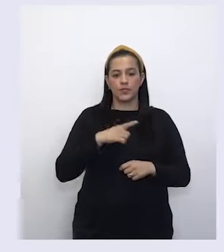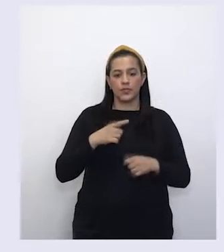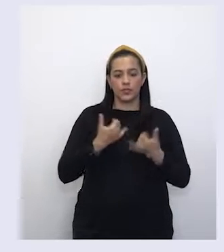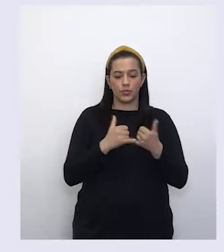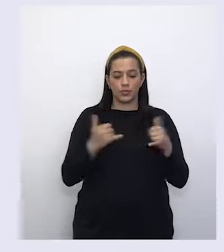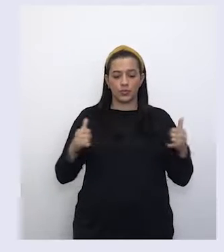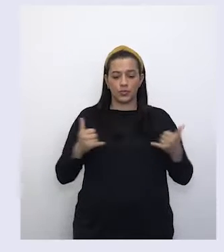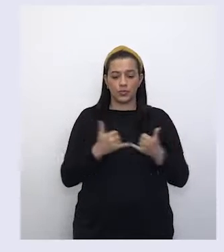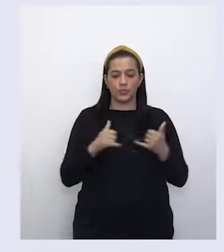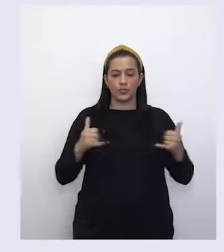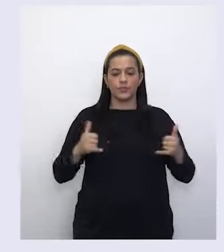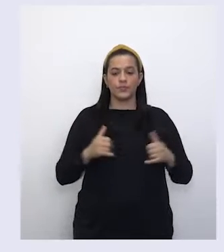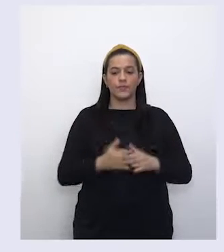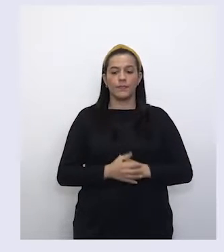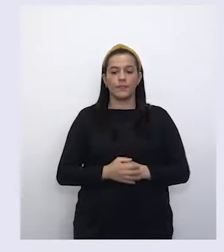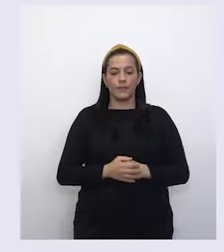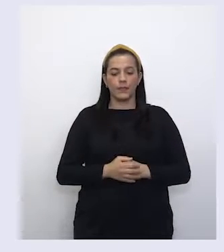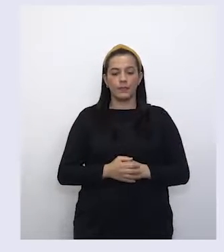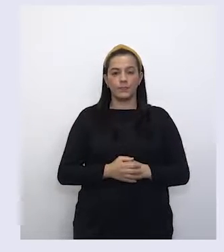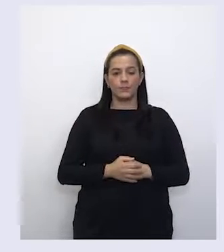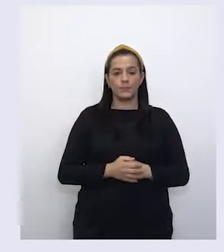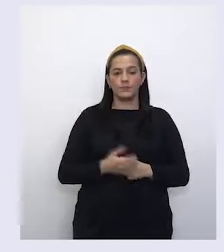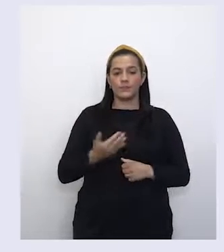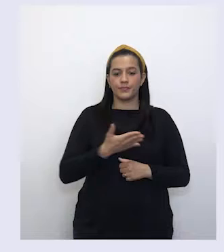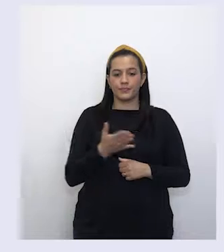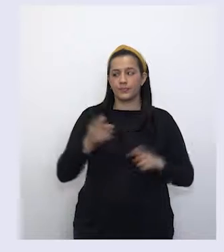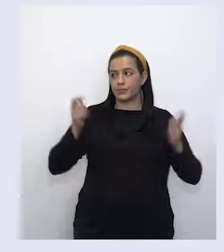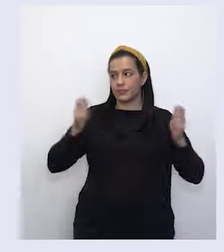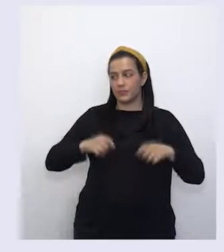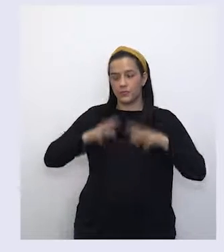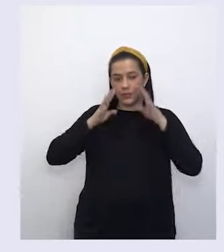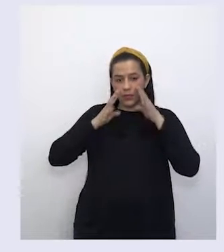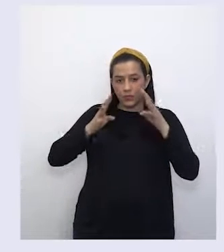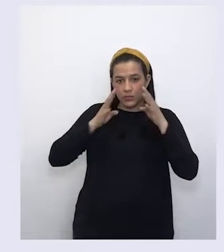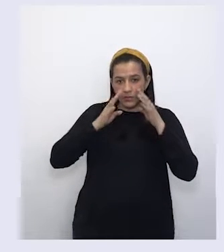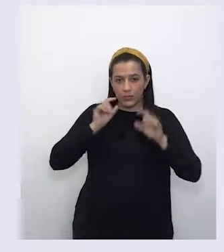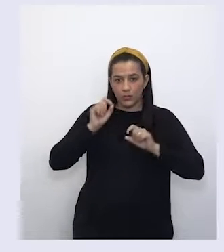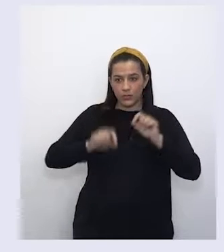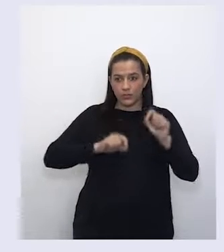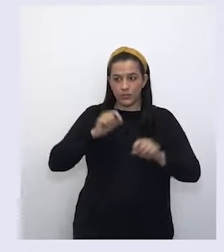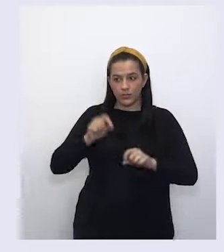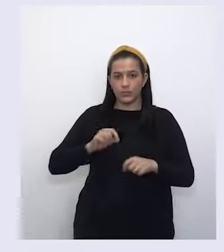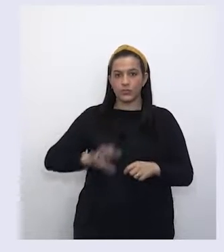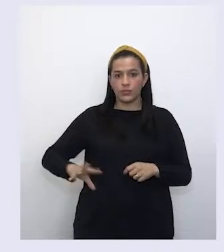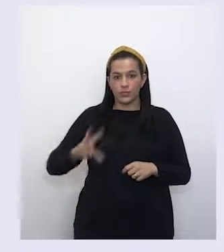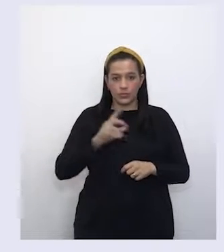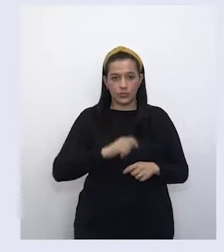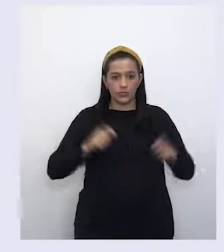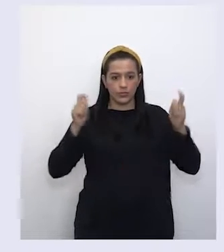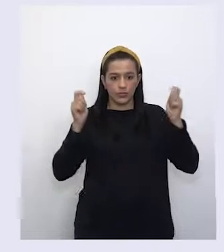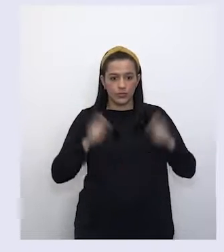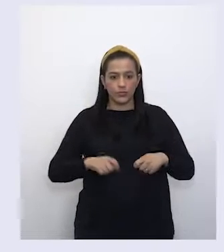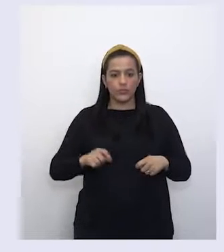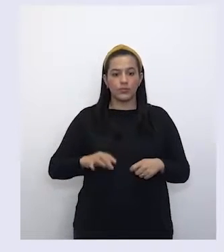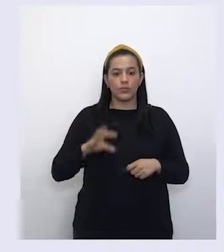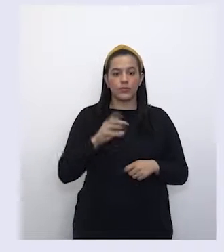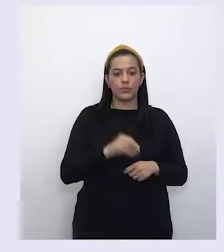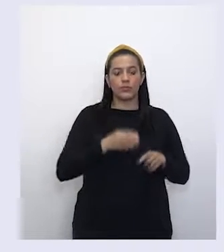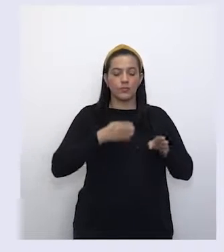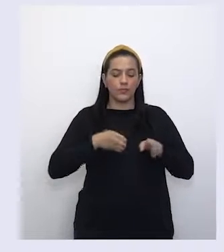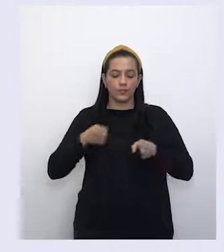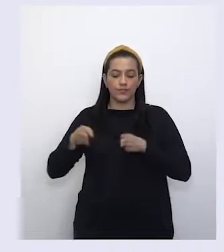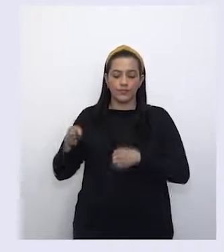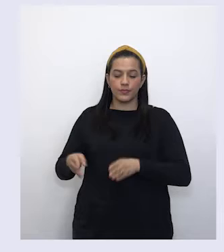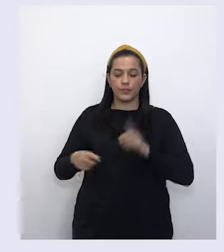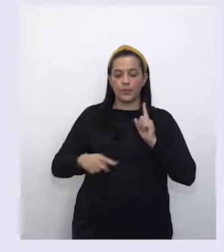elétrico. Bem, vocês podem observar que nós unimos o negativo com o negativo